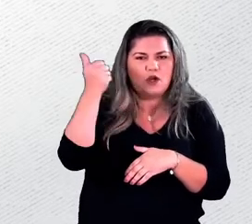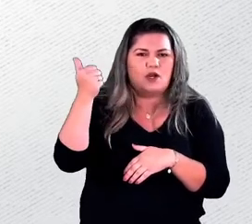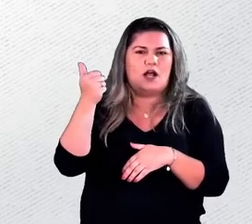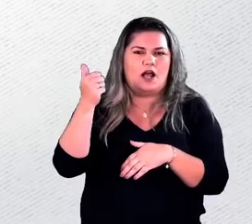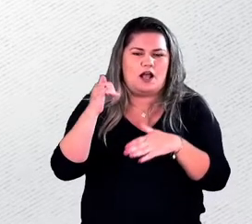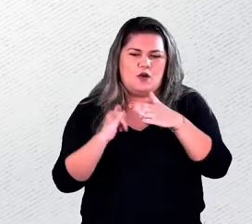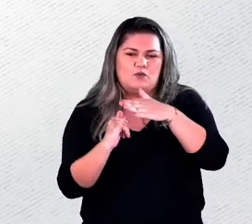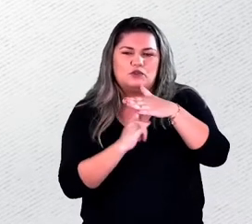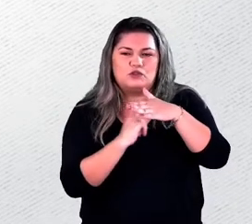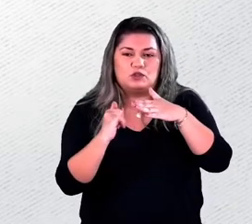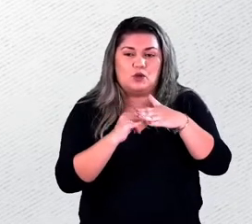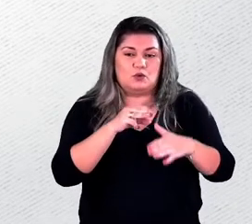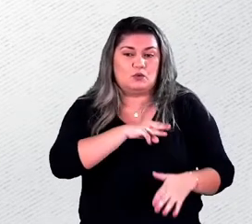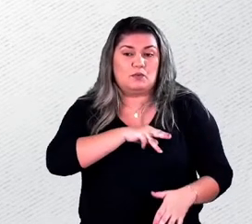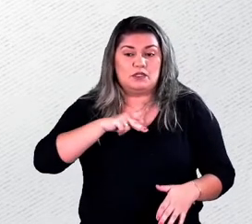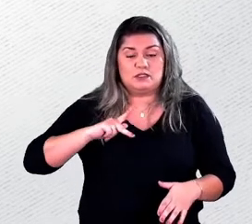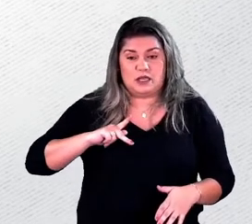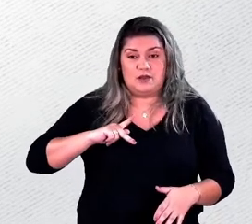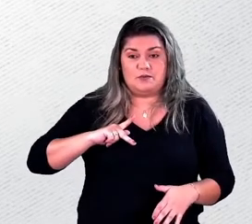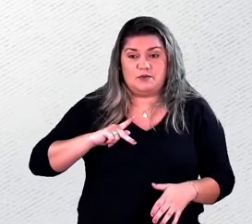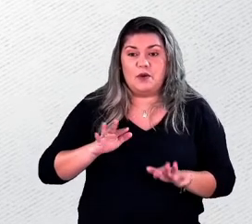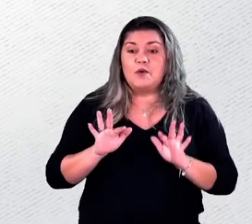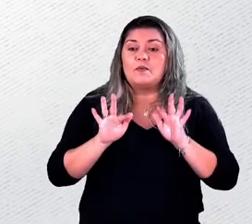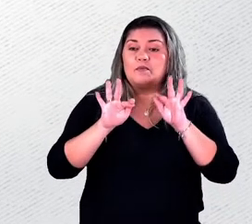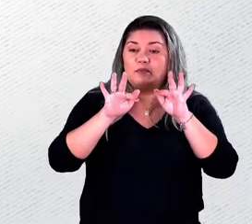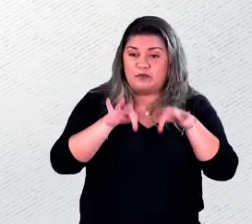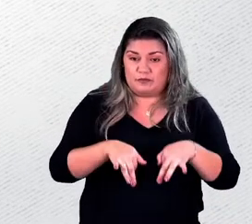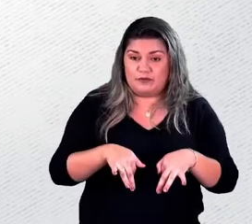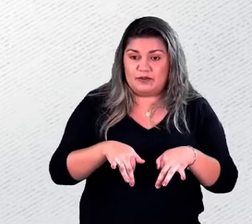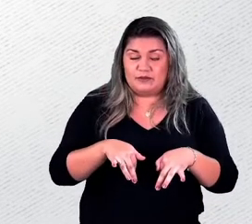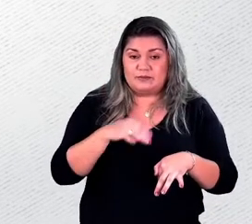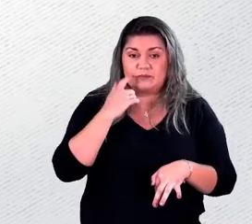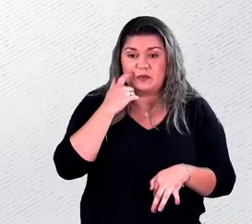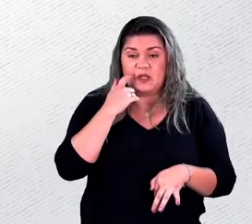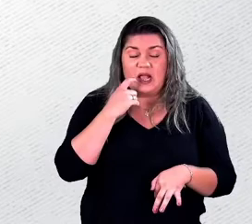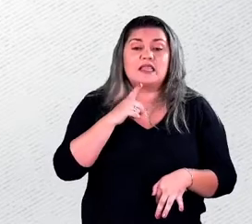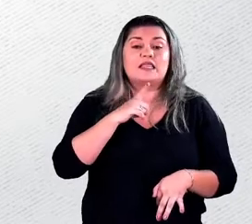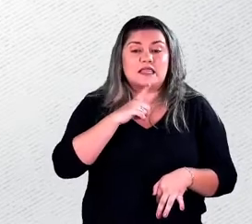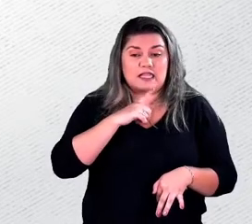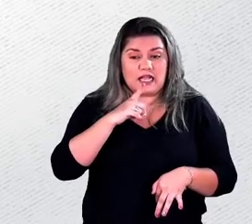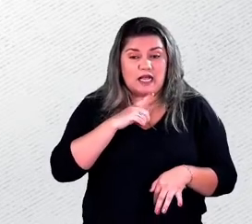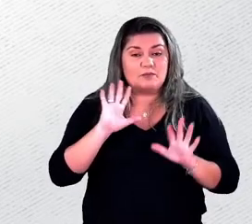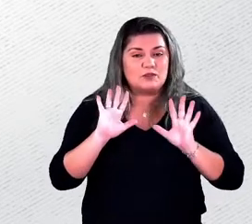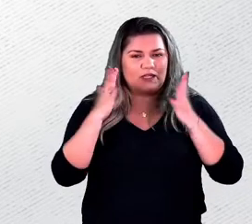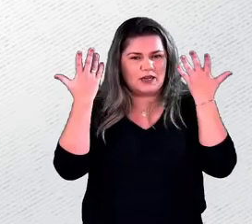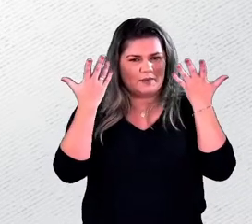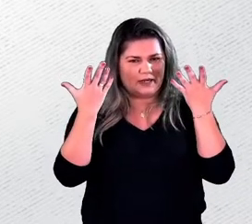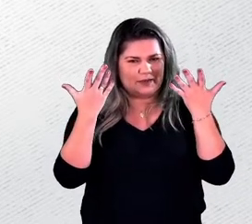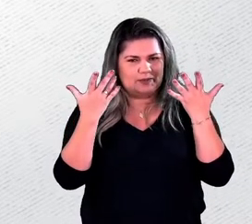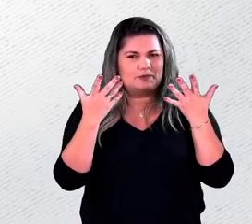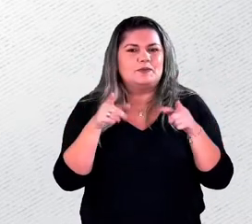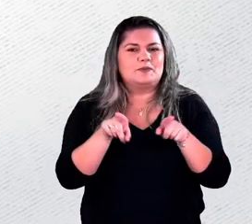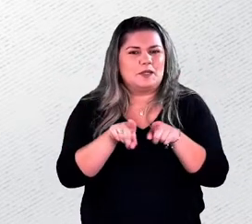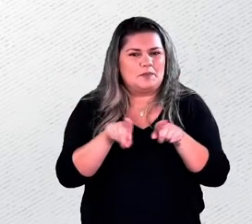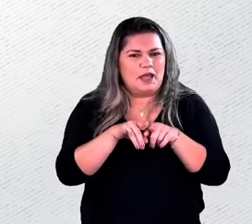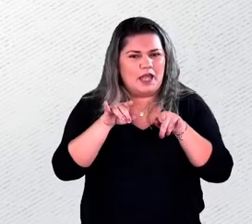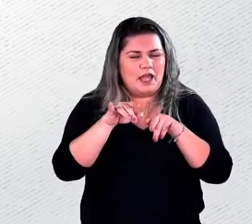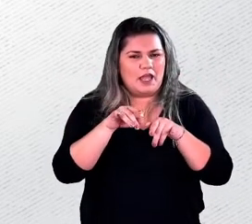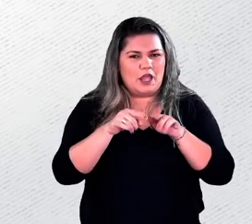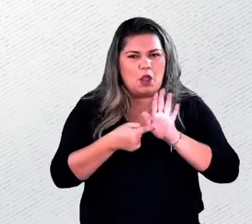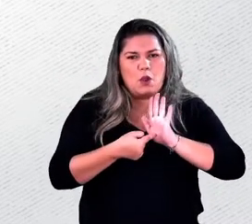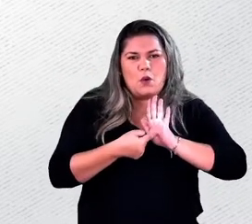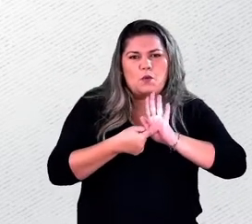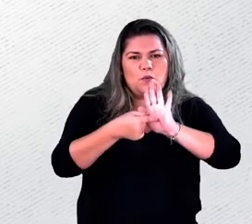público e mais por fim estamos celebrando também o lançamento de uma nova obra e